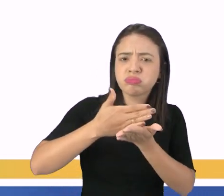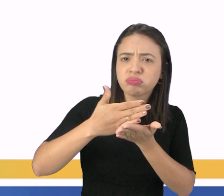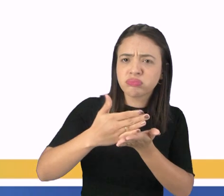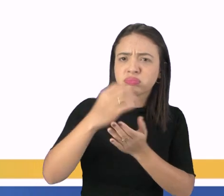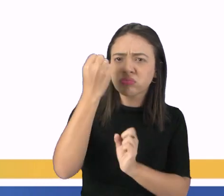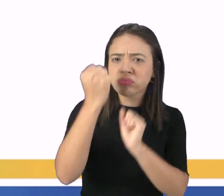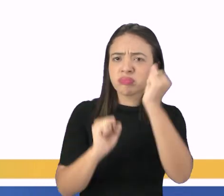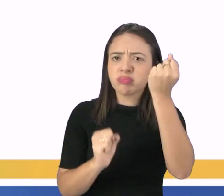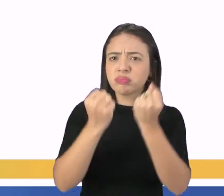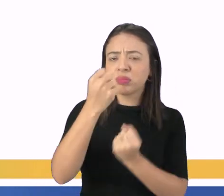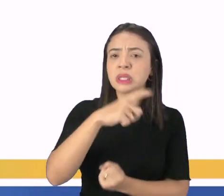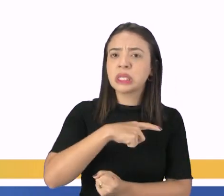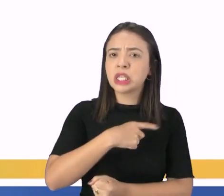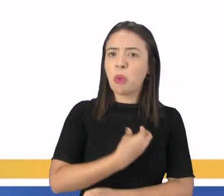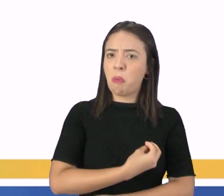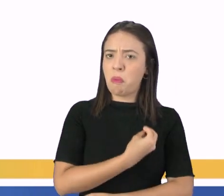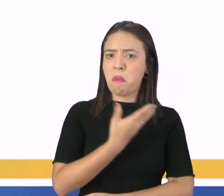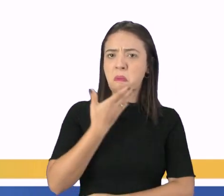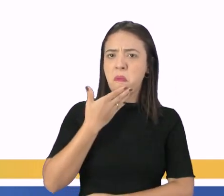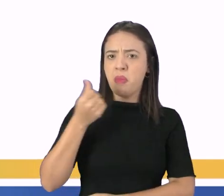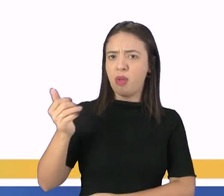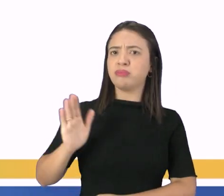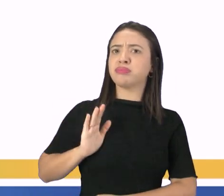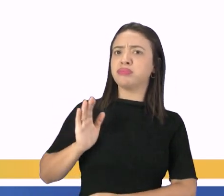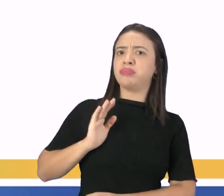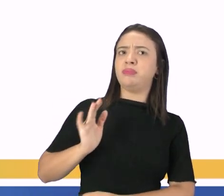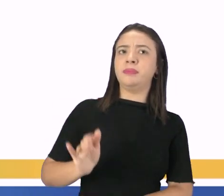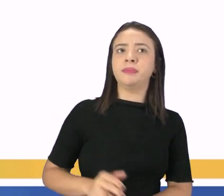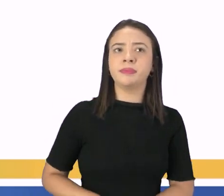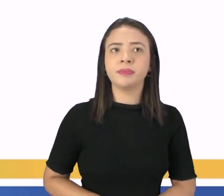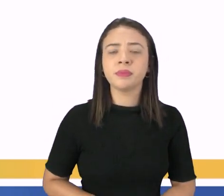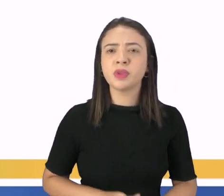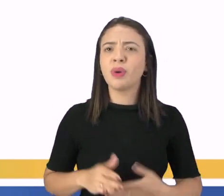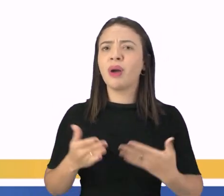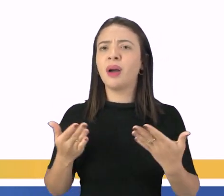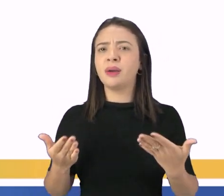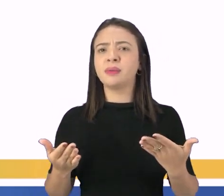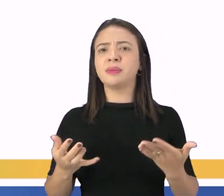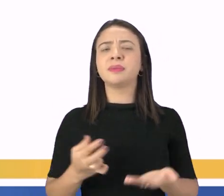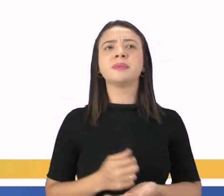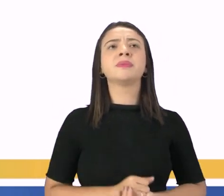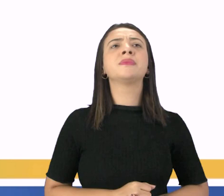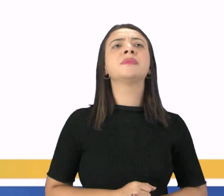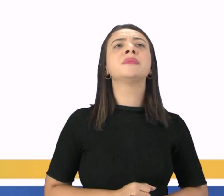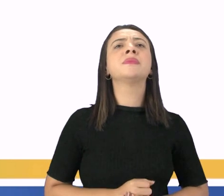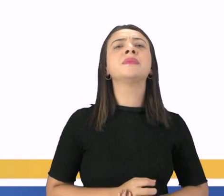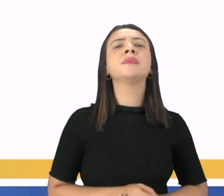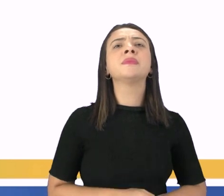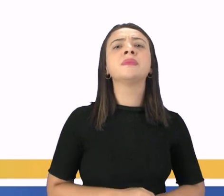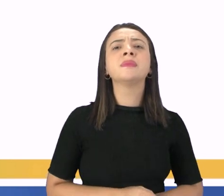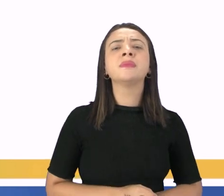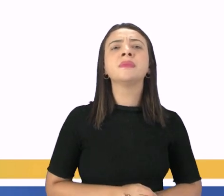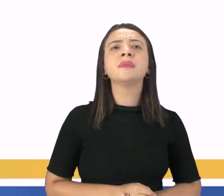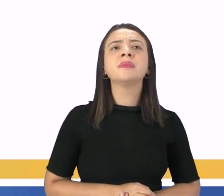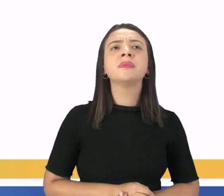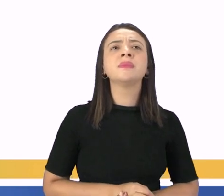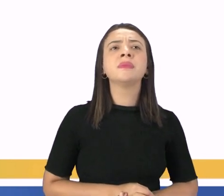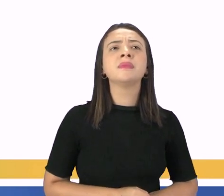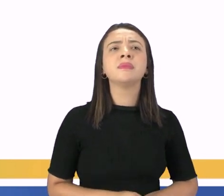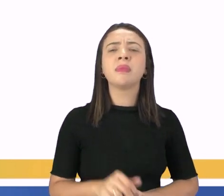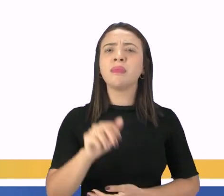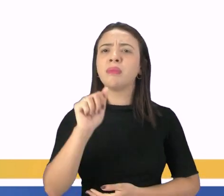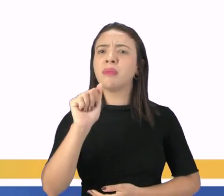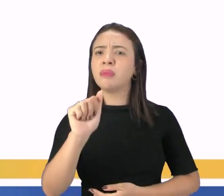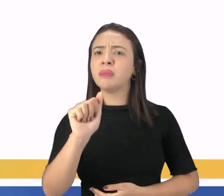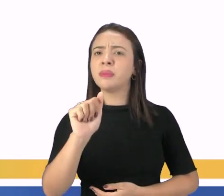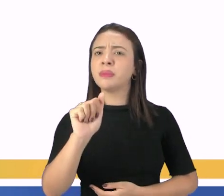apresenta padrões de vida elevados? Letra A, Islândia, Noruega, Finlândia, Espanha, Irlanda e Dinamarca. Letra